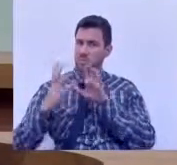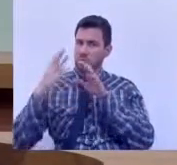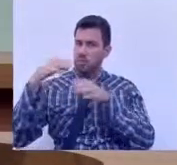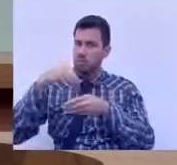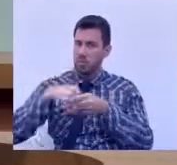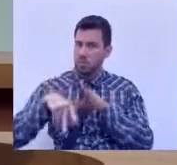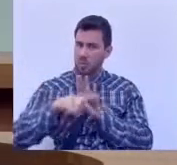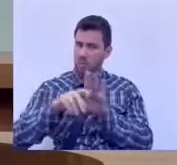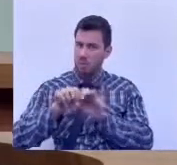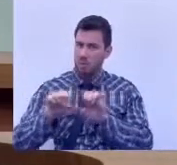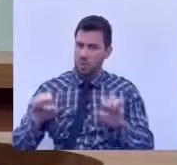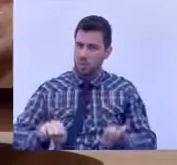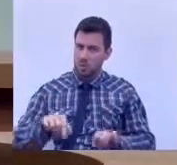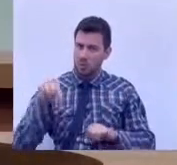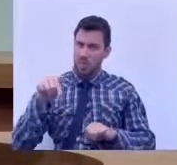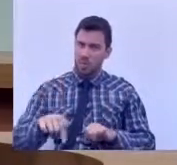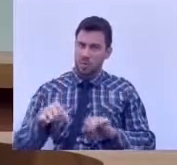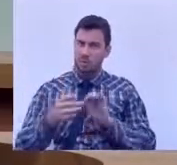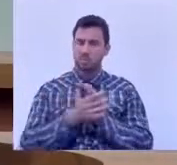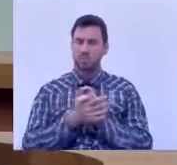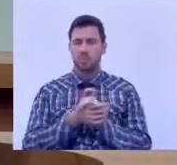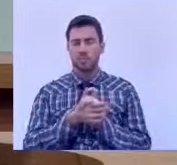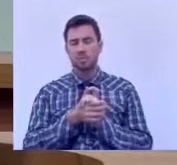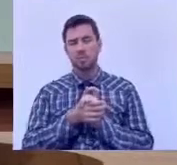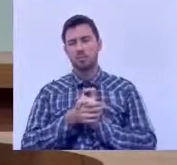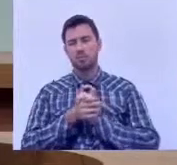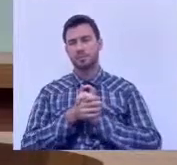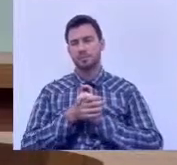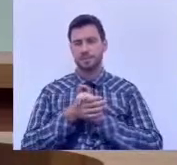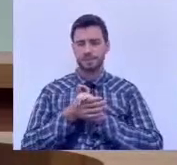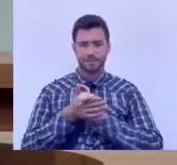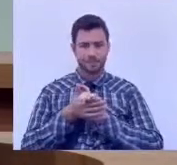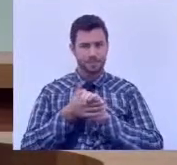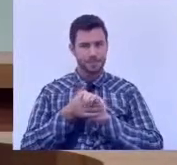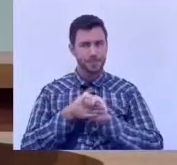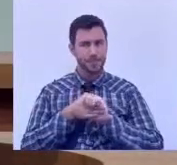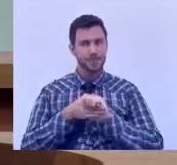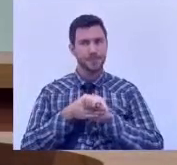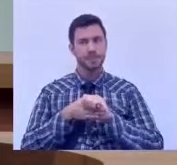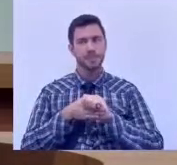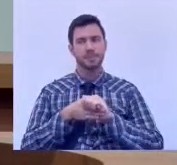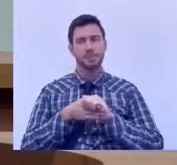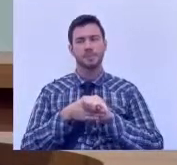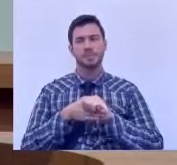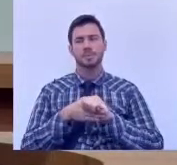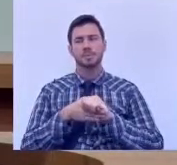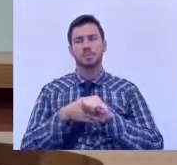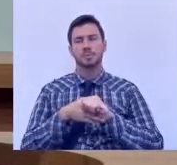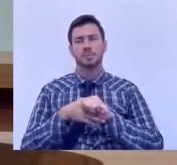nesse sistema de sepultamento da população aqui da cidade de Guarulhos.